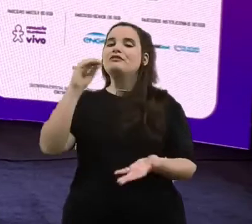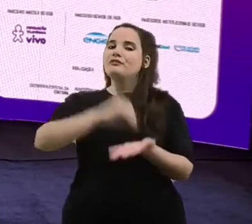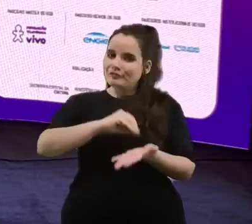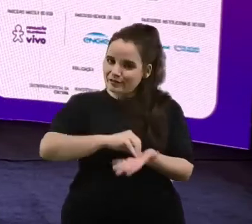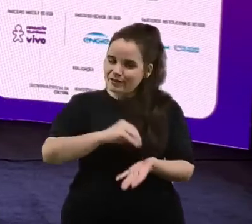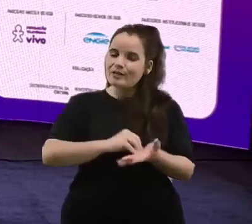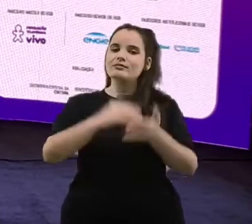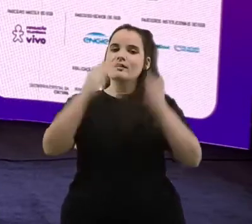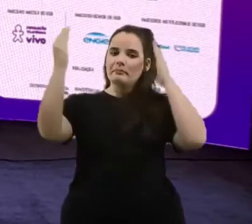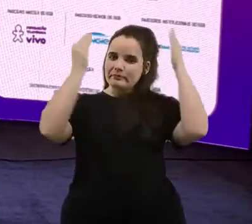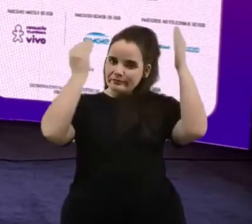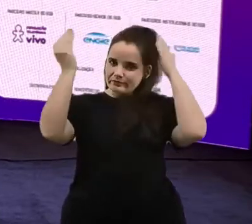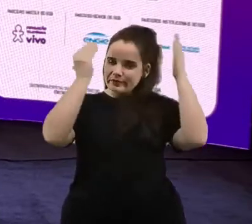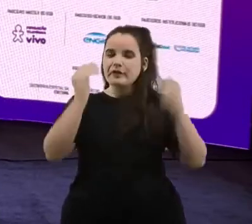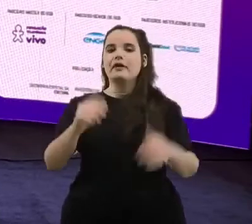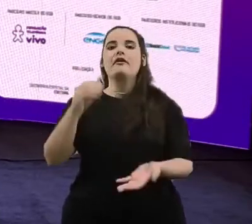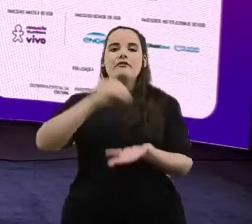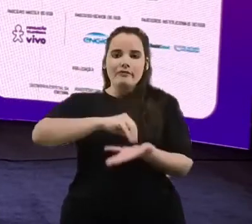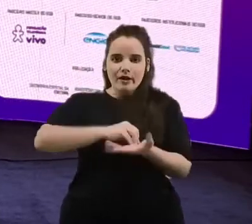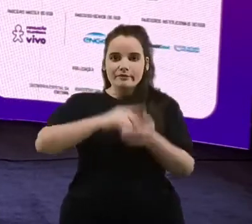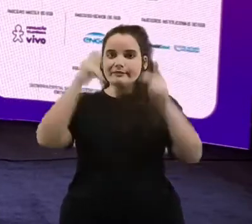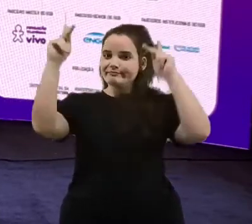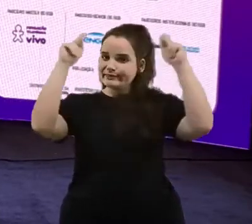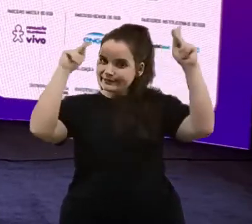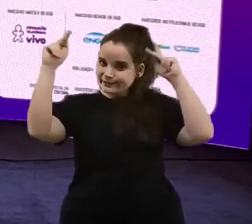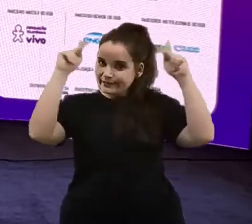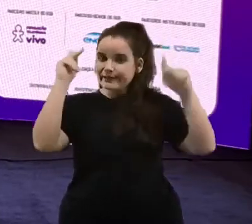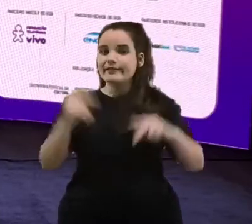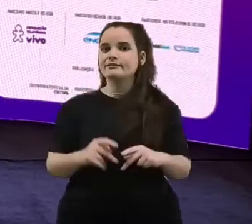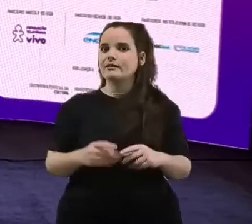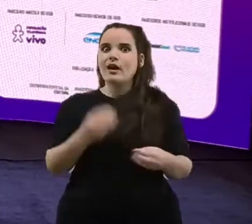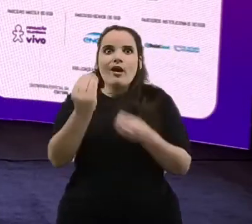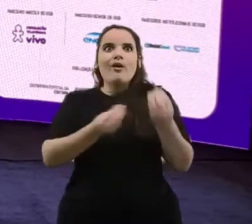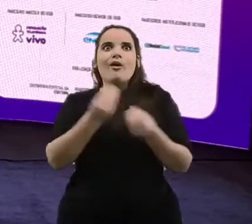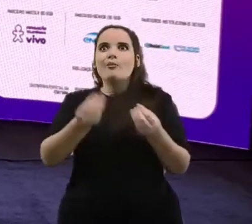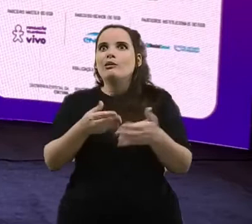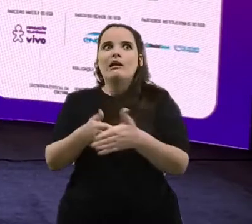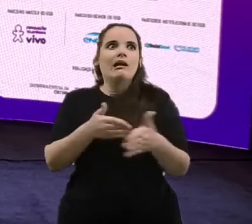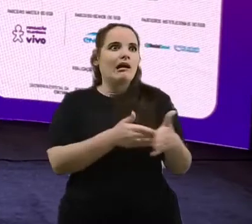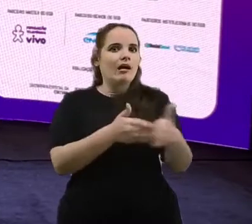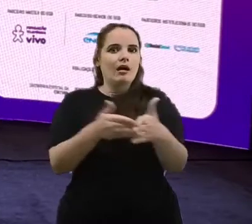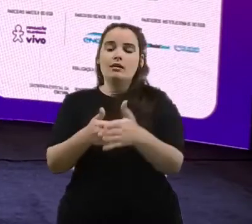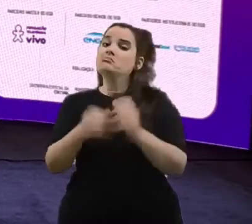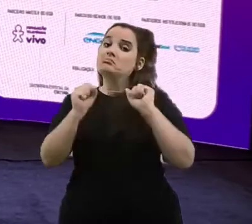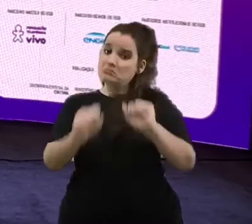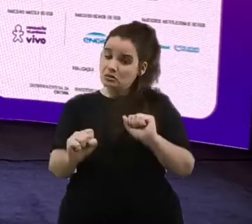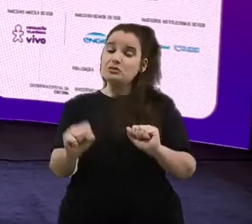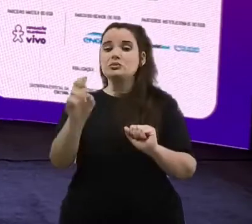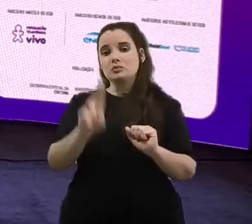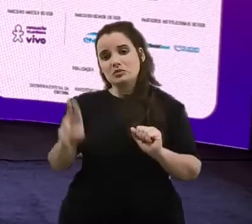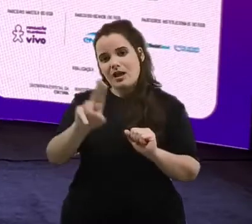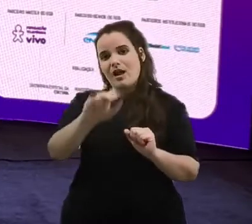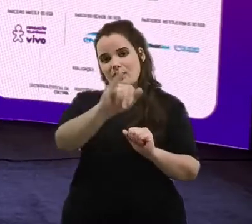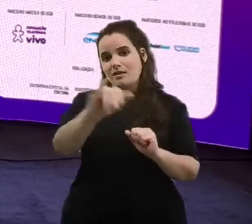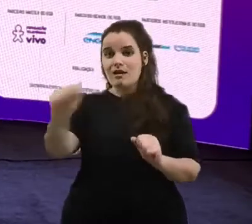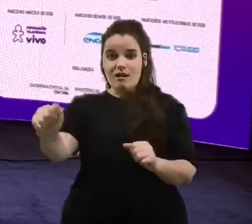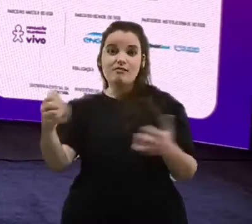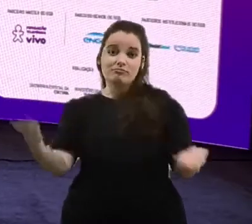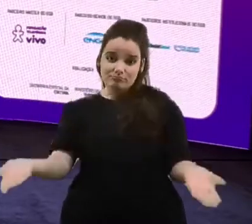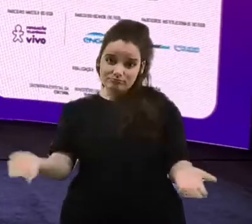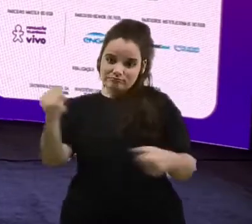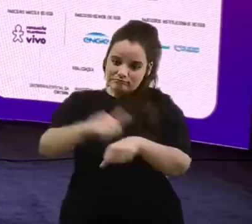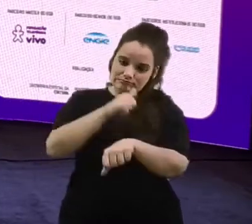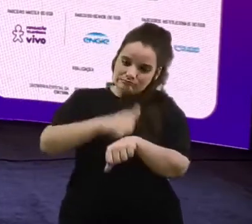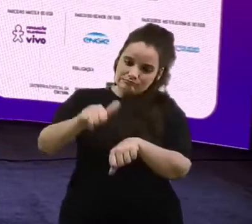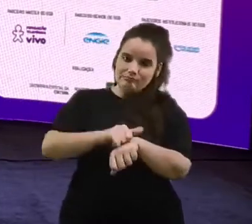Como é que essas pessoas acessam? Elas podem acessar, então, dessa forma, né? Então, assim, eu queria que você discorresse um pouquinho sobre